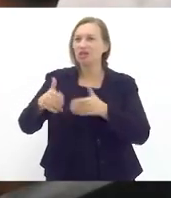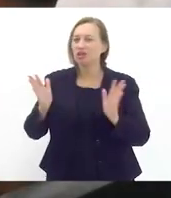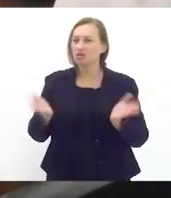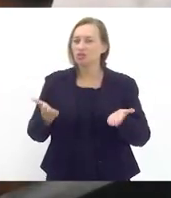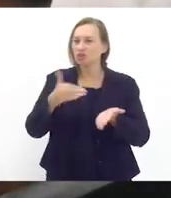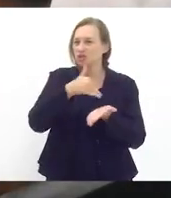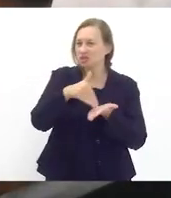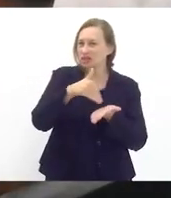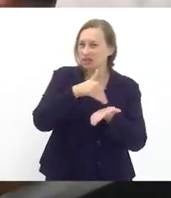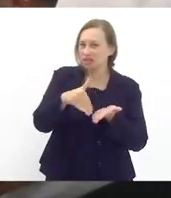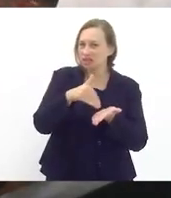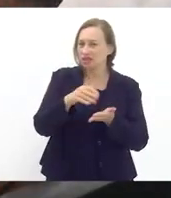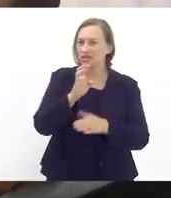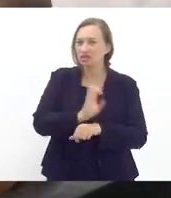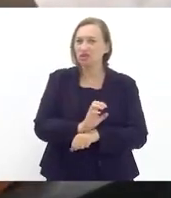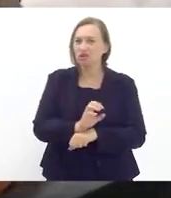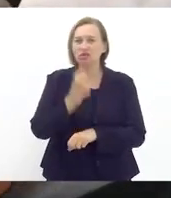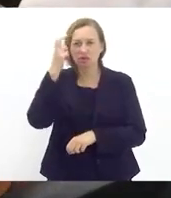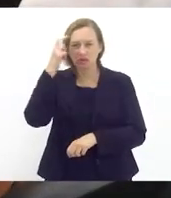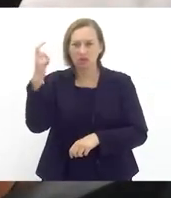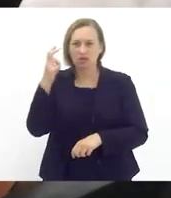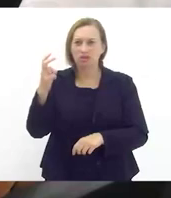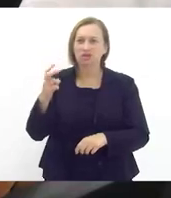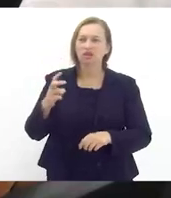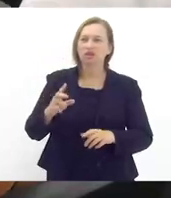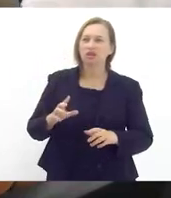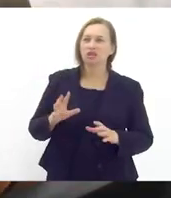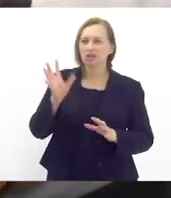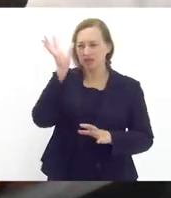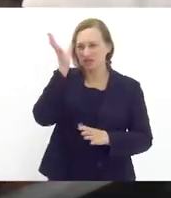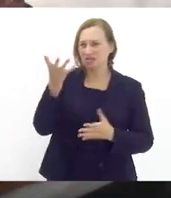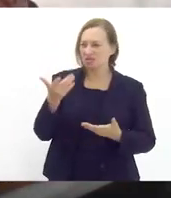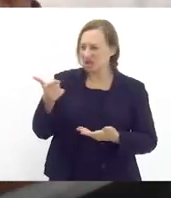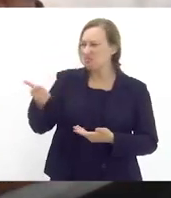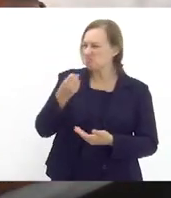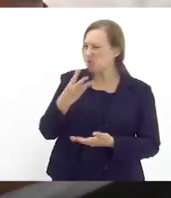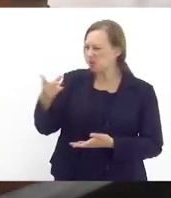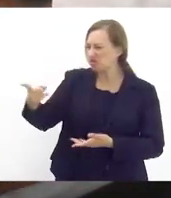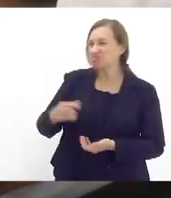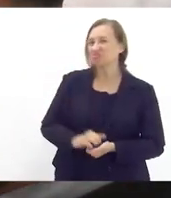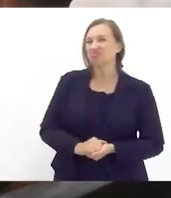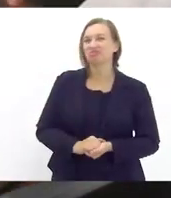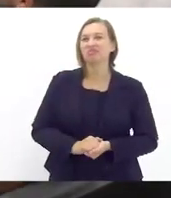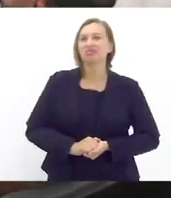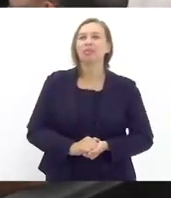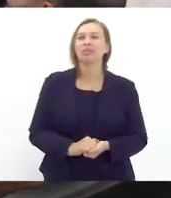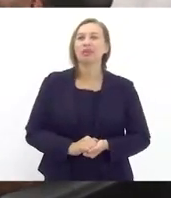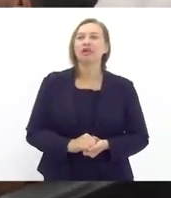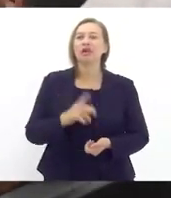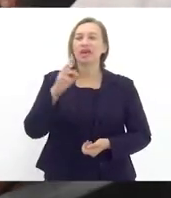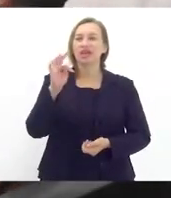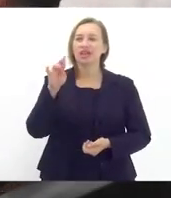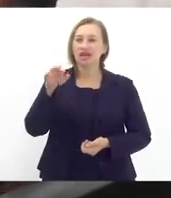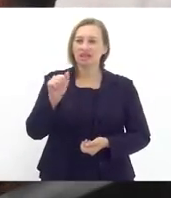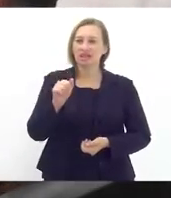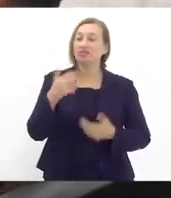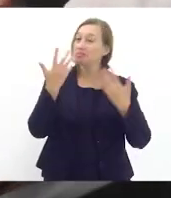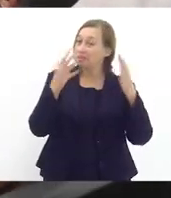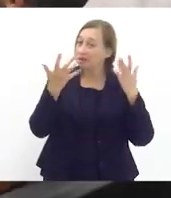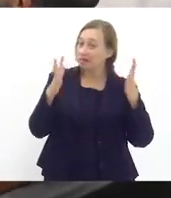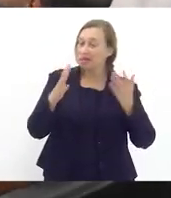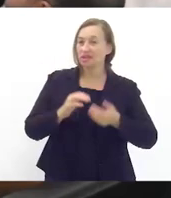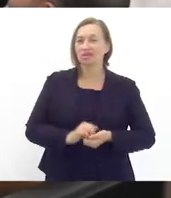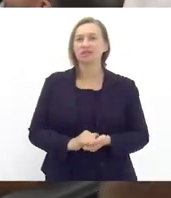como Secretária Estadual de Cultura dando conta do recado tu é fera visse Renata parabéns